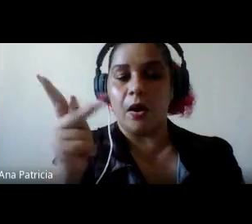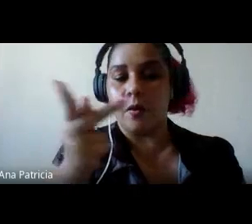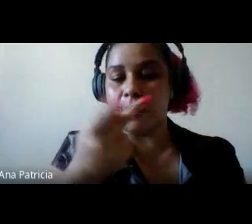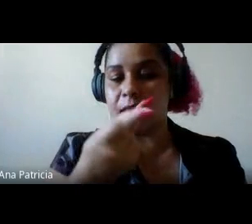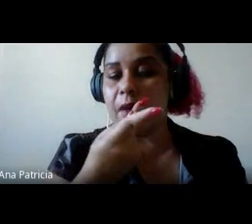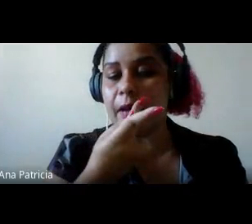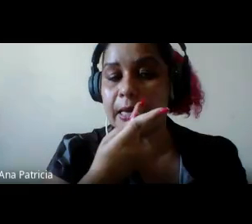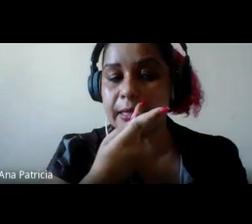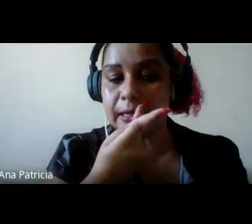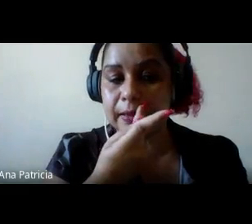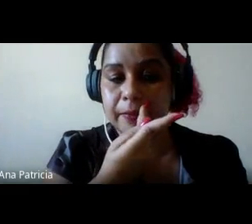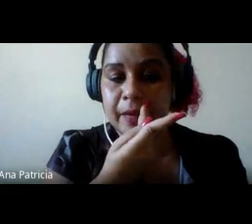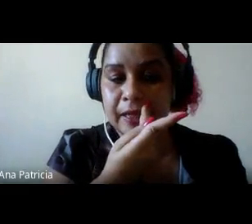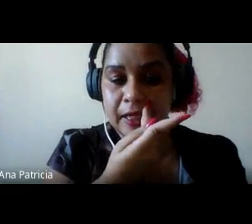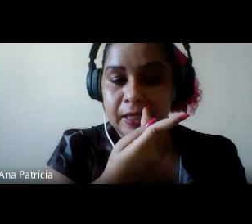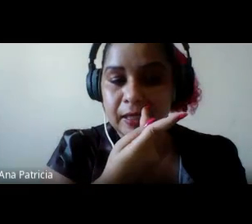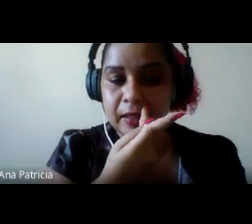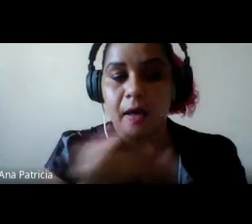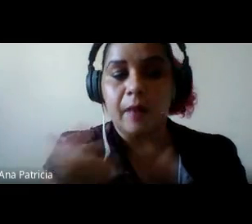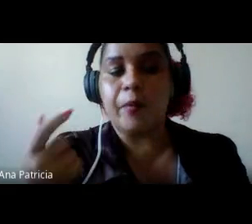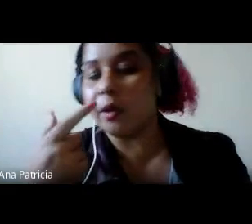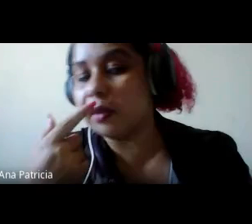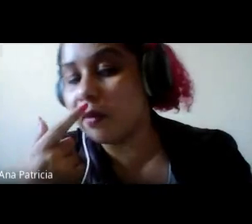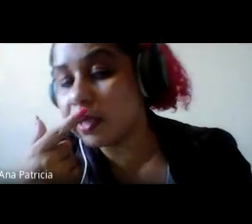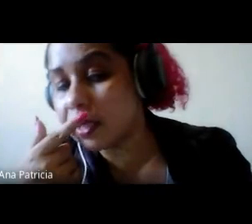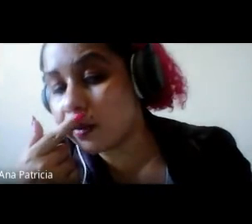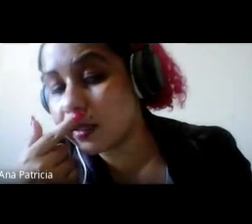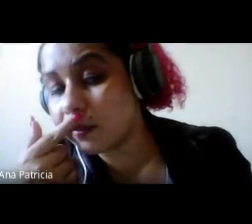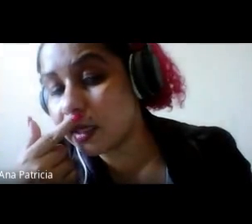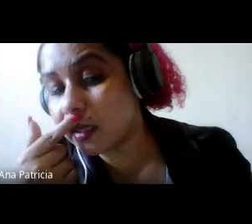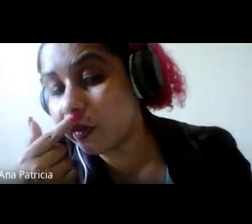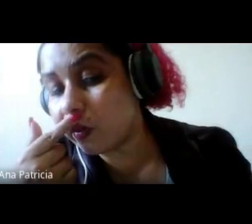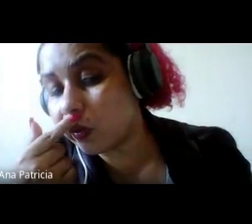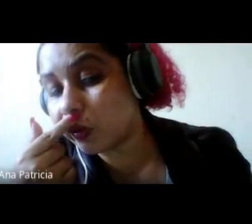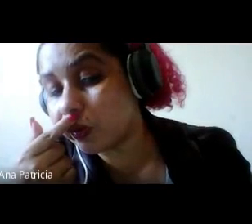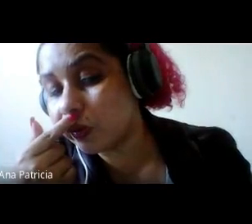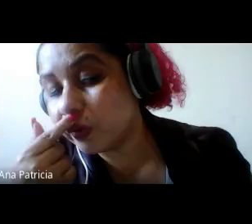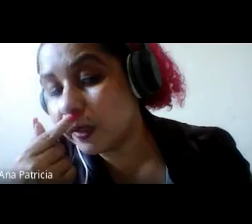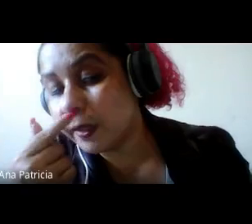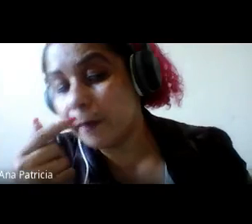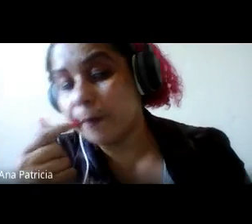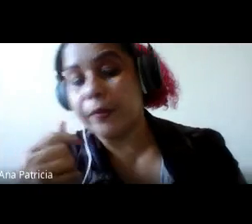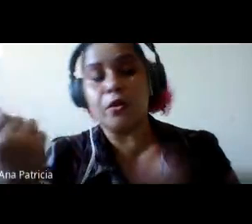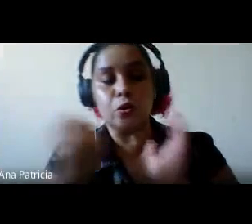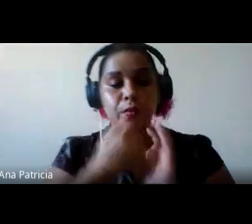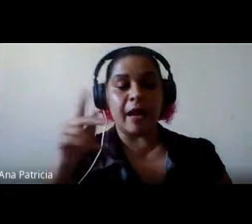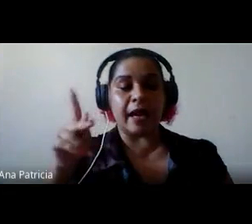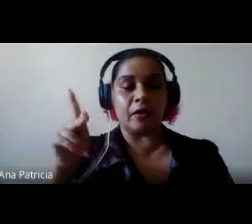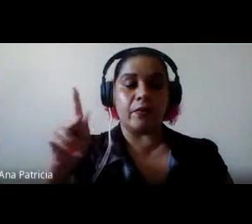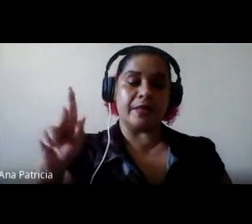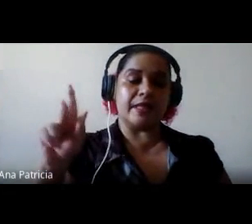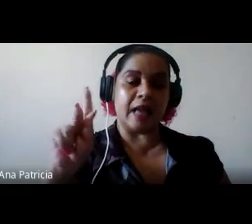ó, meu sinal é esse. Patrícia. Porque eu tenho esse sinalzinho aqui no meu rosto. E os surdos